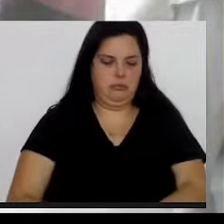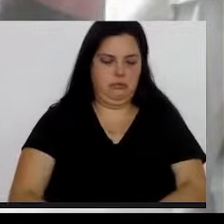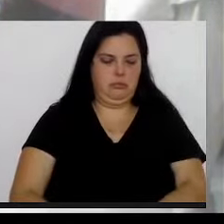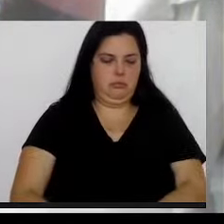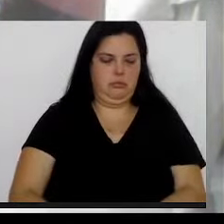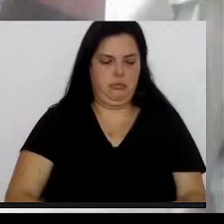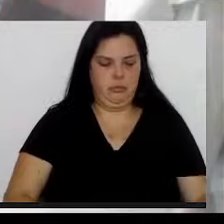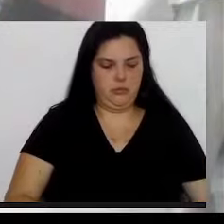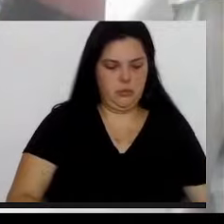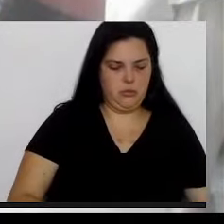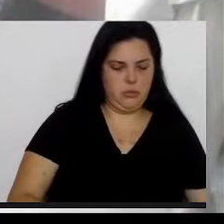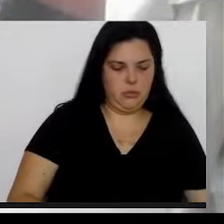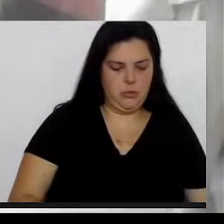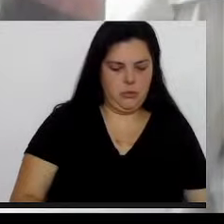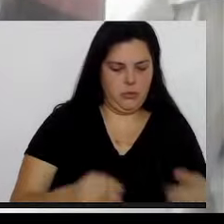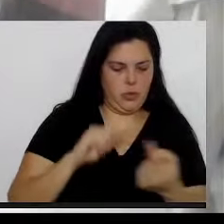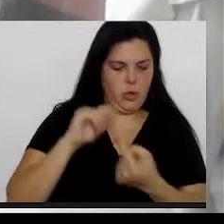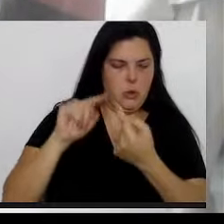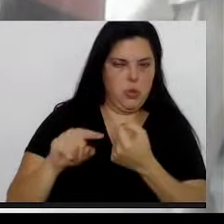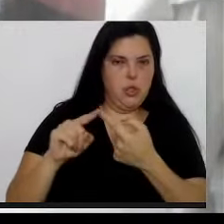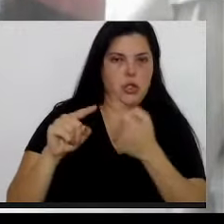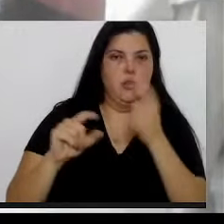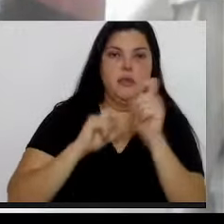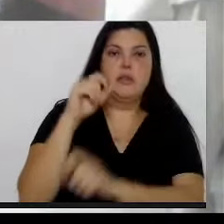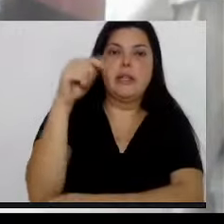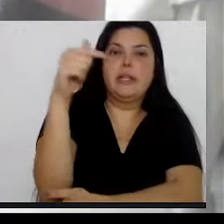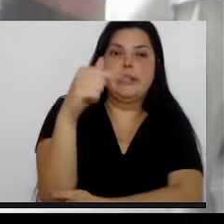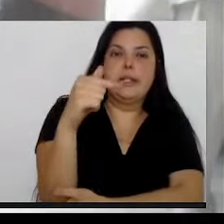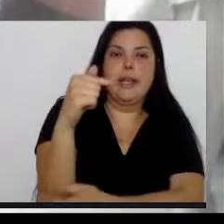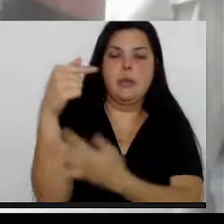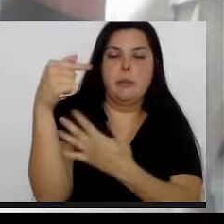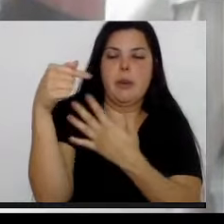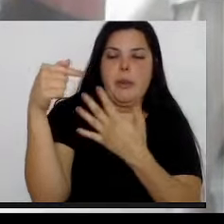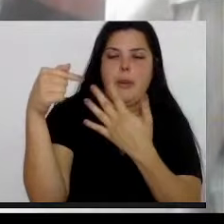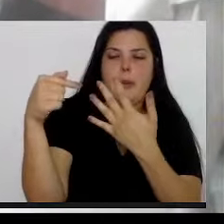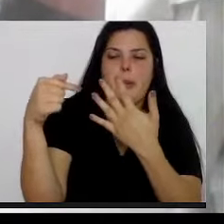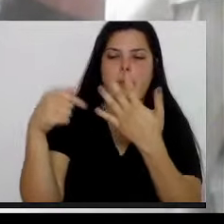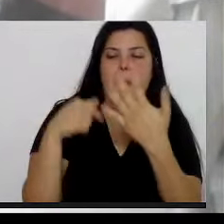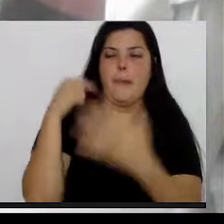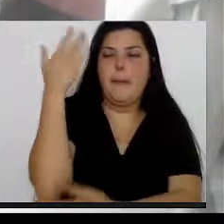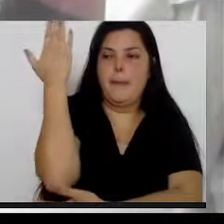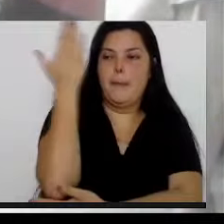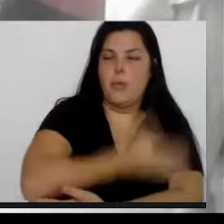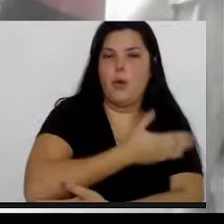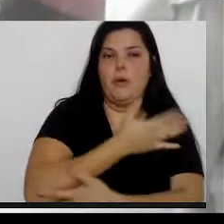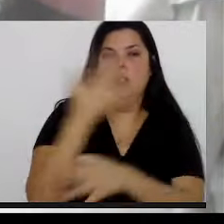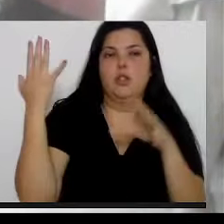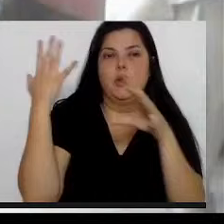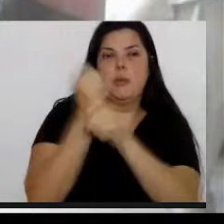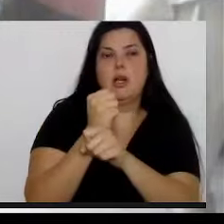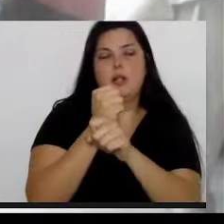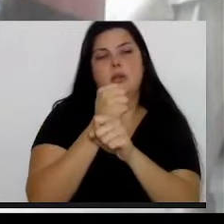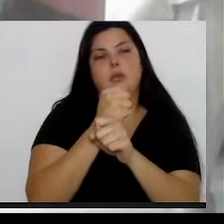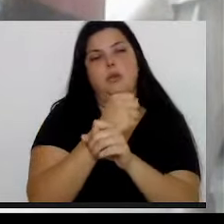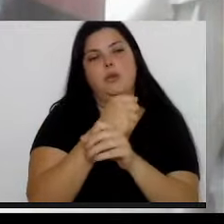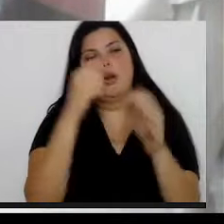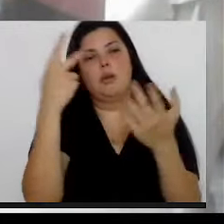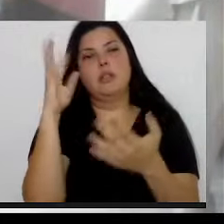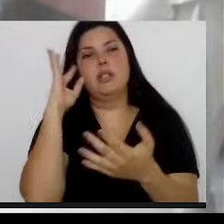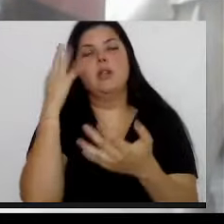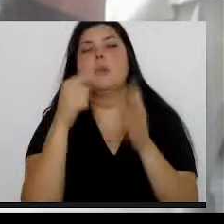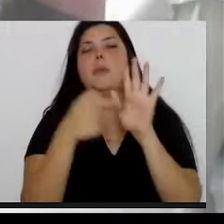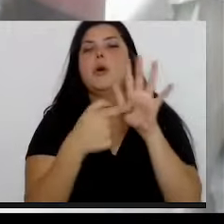Nesse sentido, restam pelo menos sete elementos indiciários que, somados em conjunto com as especificações do caso concreto, fazem